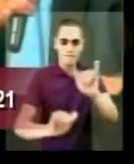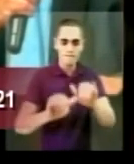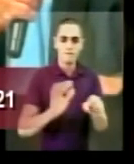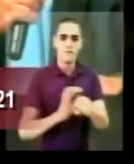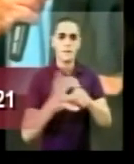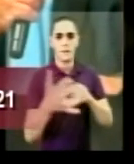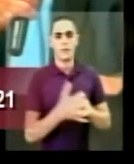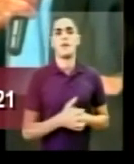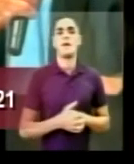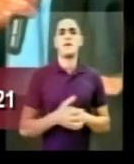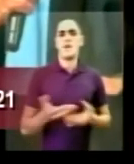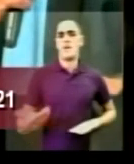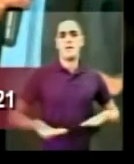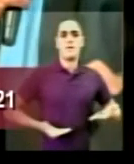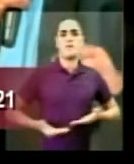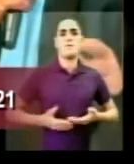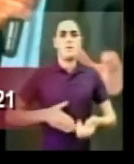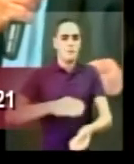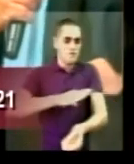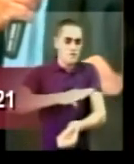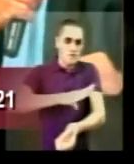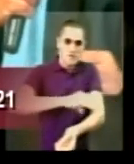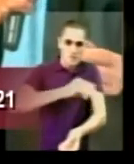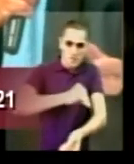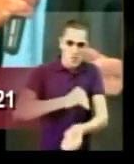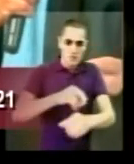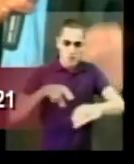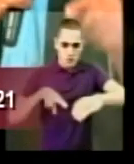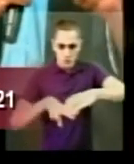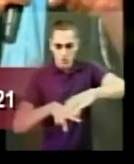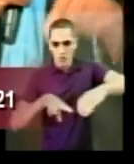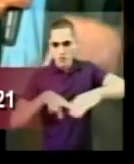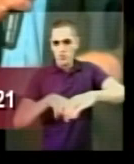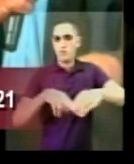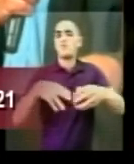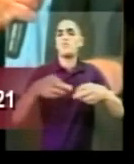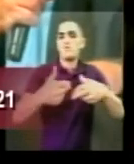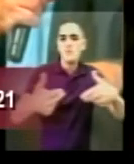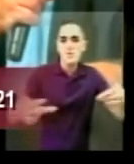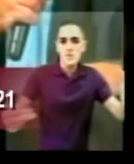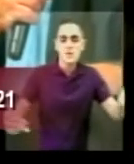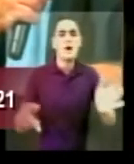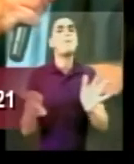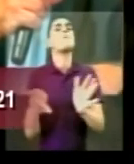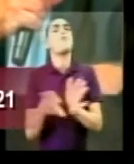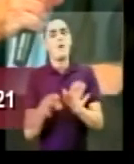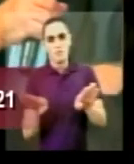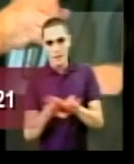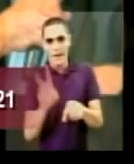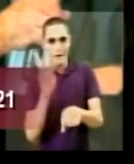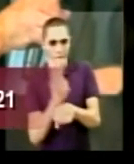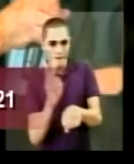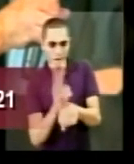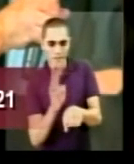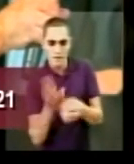imagem, tomografia, raio-x e assim por diante, que fazem Covid.